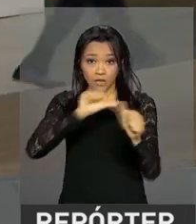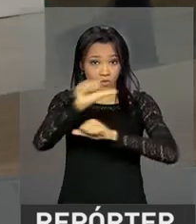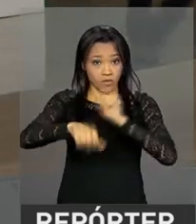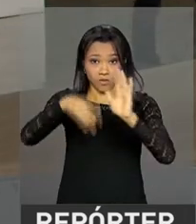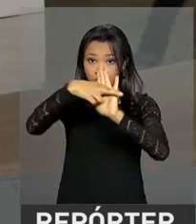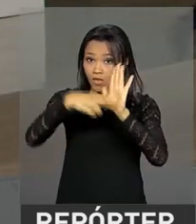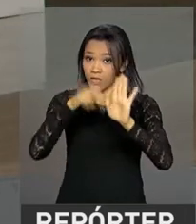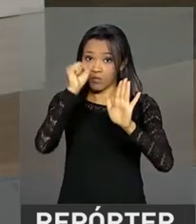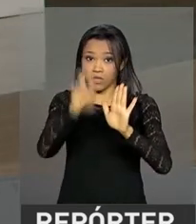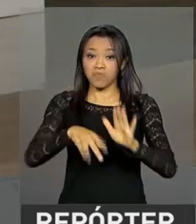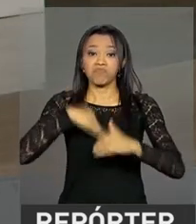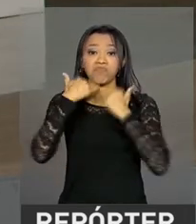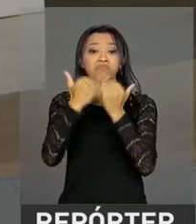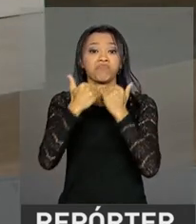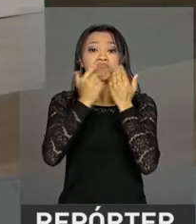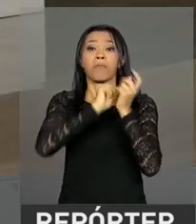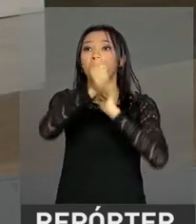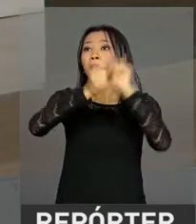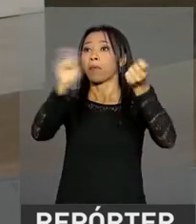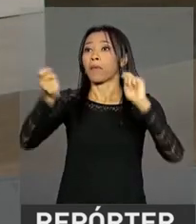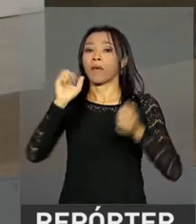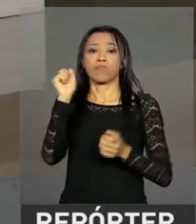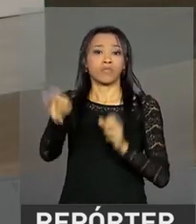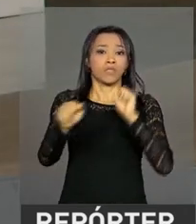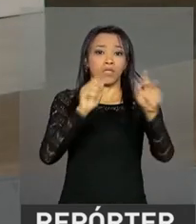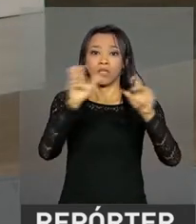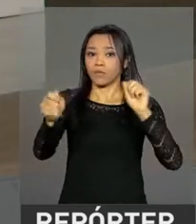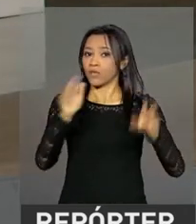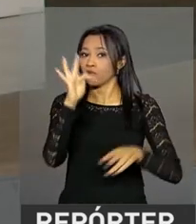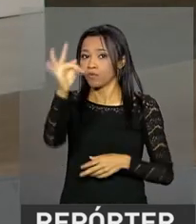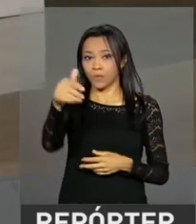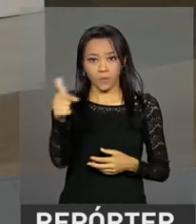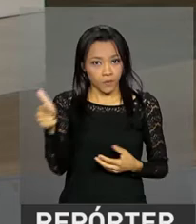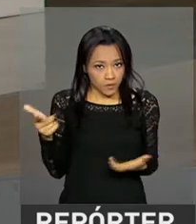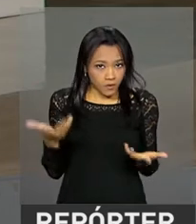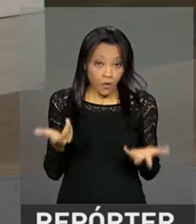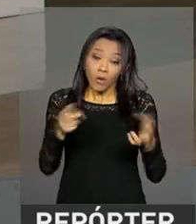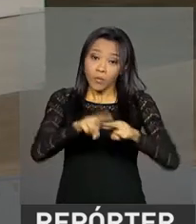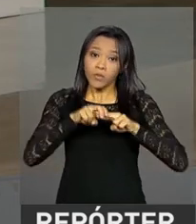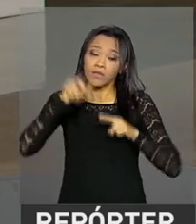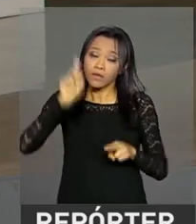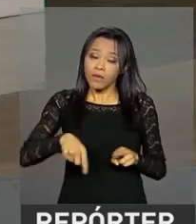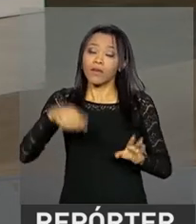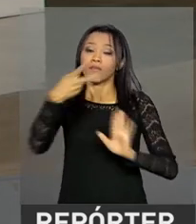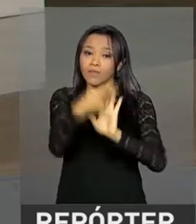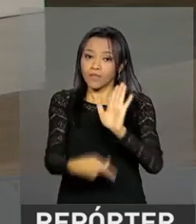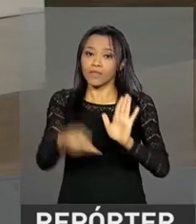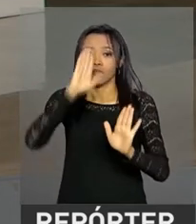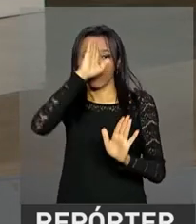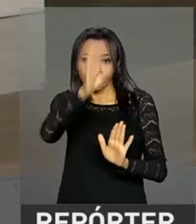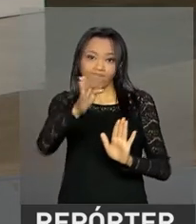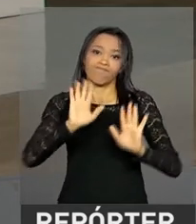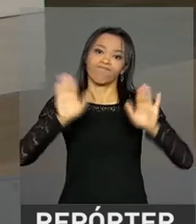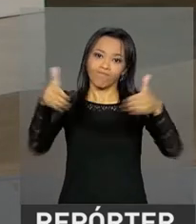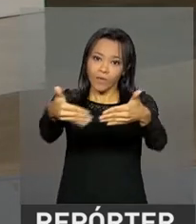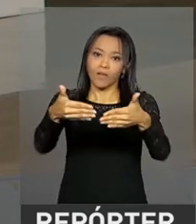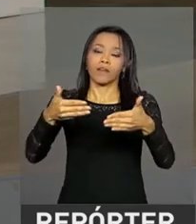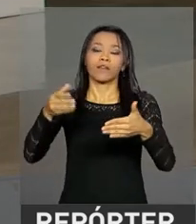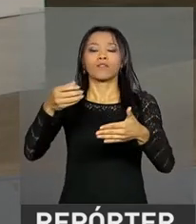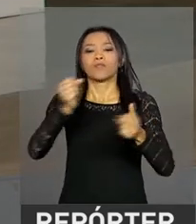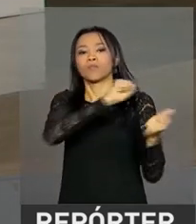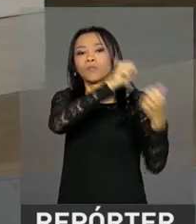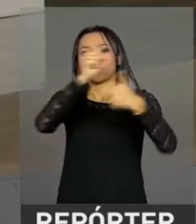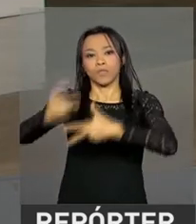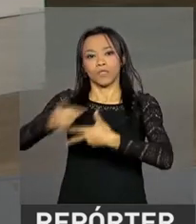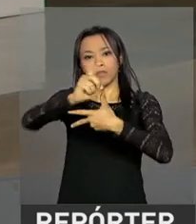o governo não terá condições de pagar as aposentadorias no futuro. Por isso, esse é um projeto prioritário para o Executivo e também